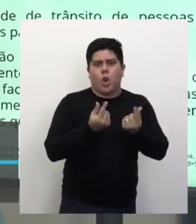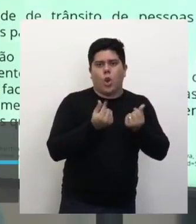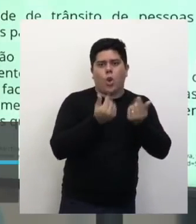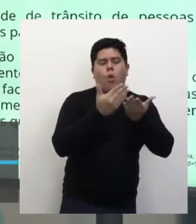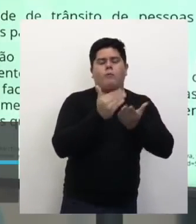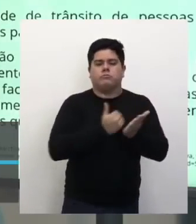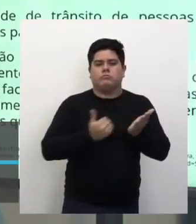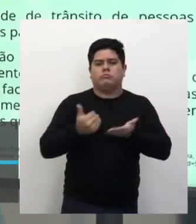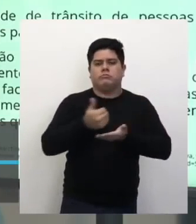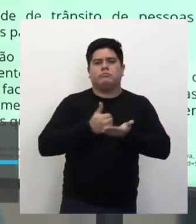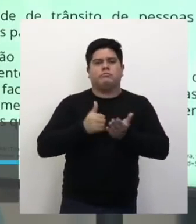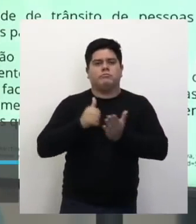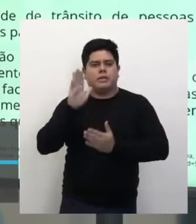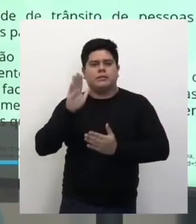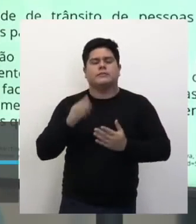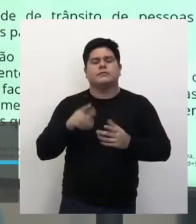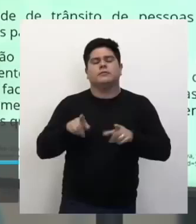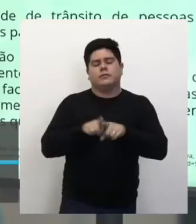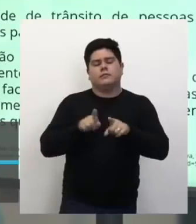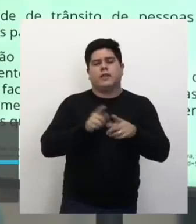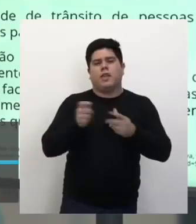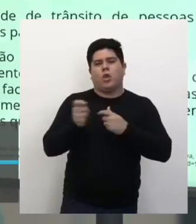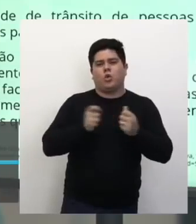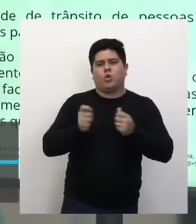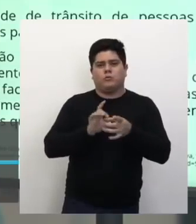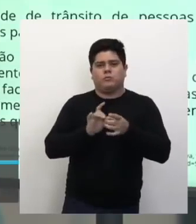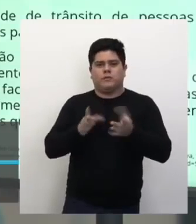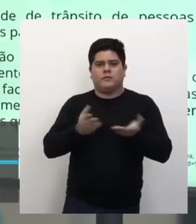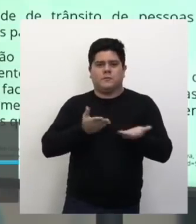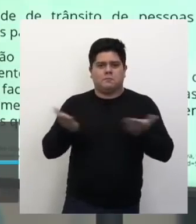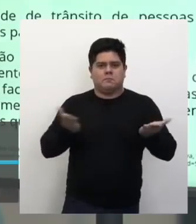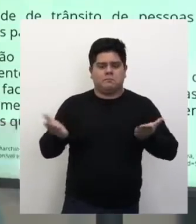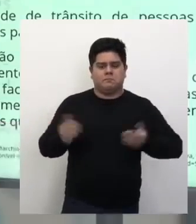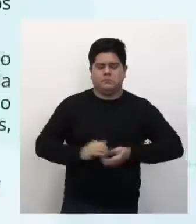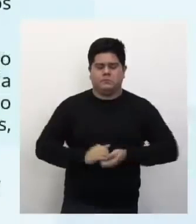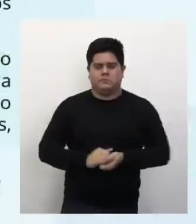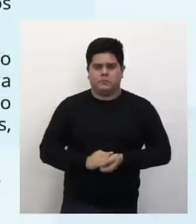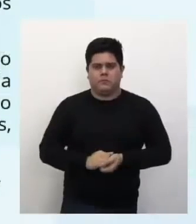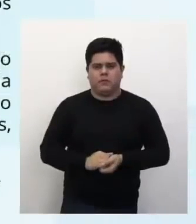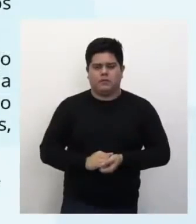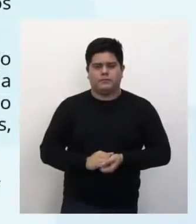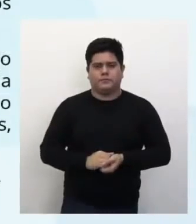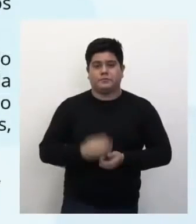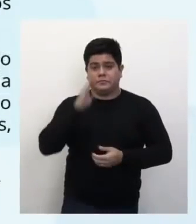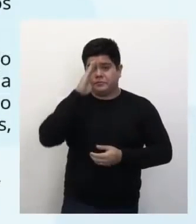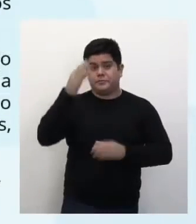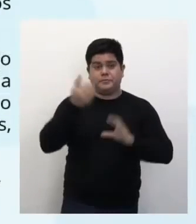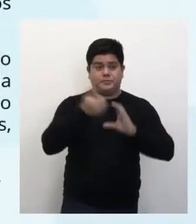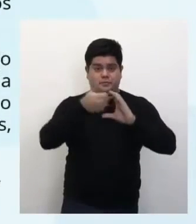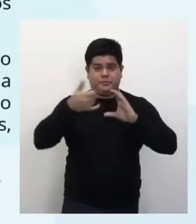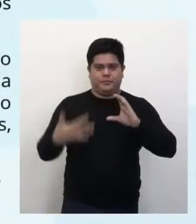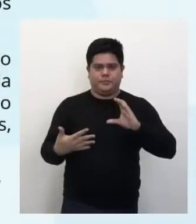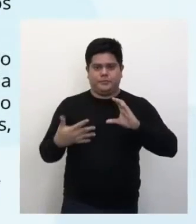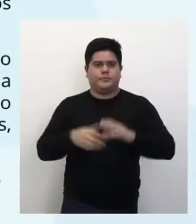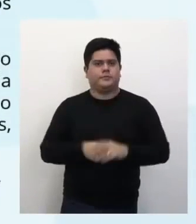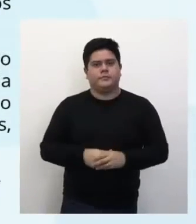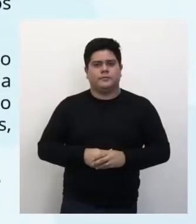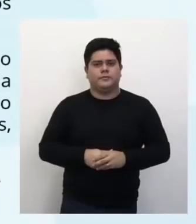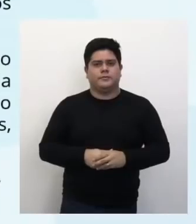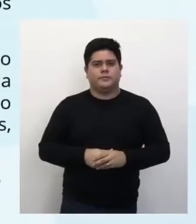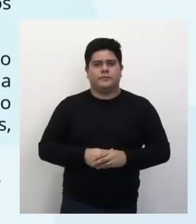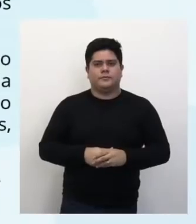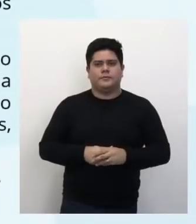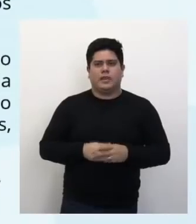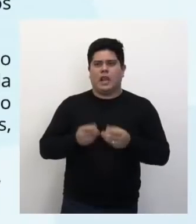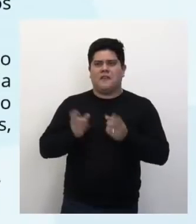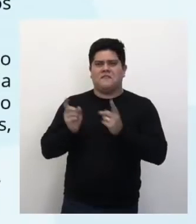de a diversidade aí econômica em cada país. Vamos continuar vendo aí as principais características. Queda de barreiras